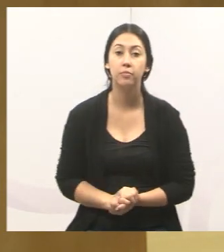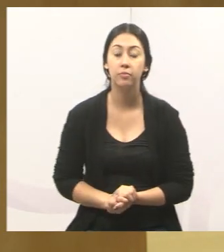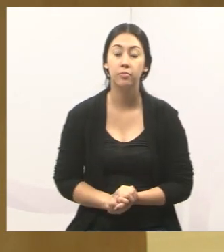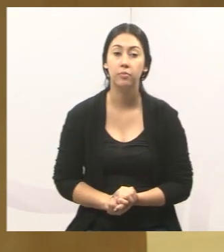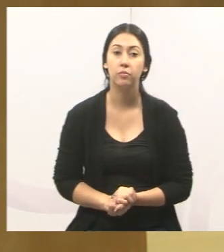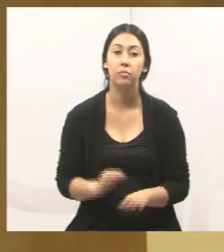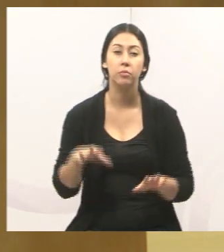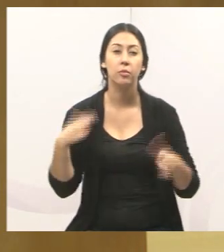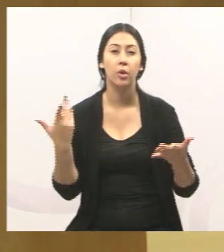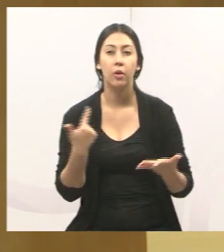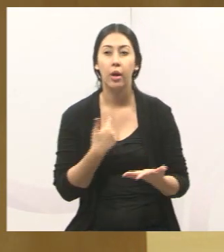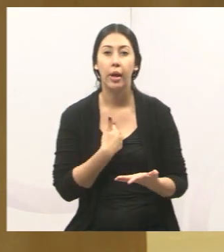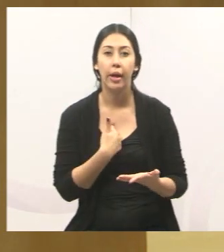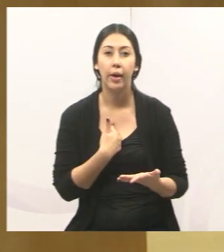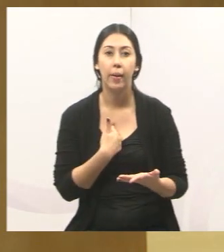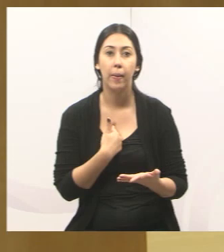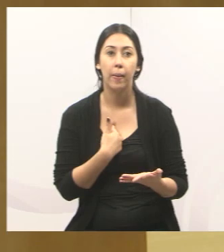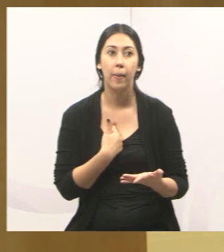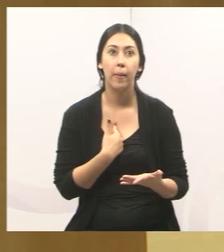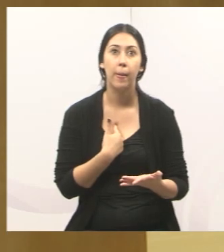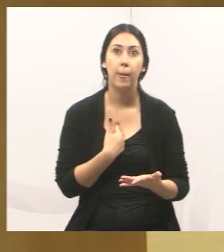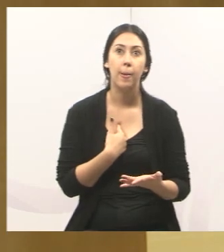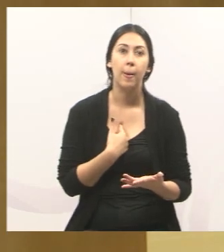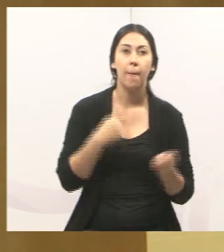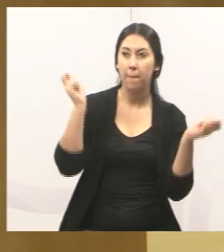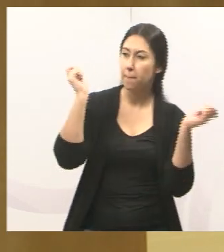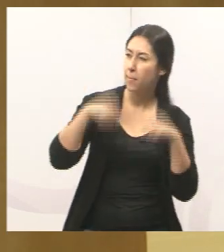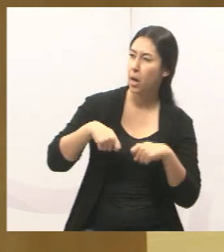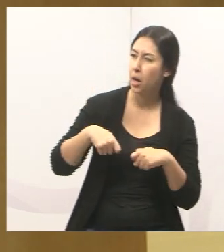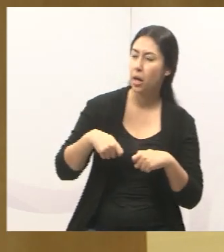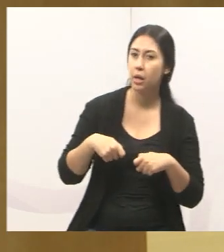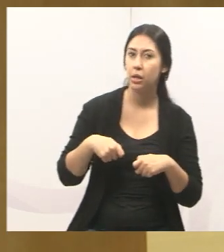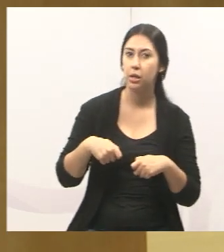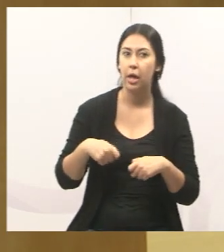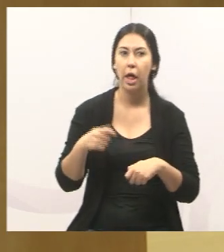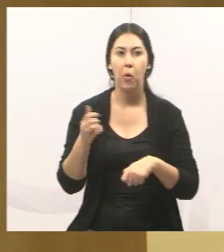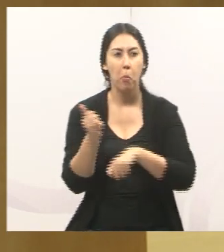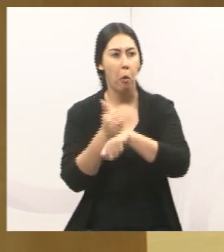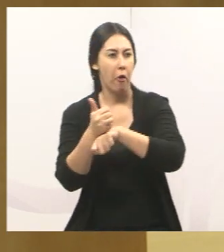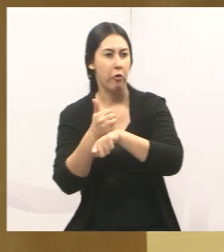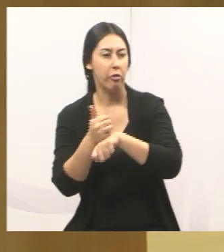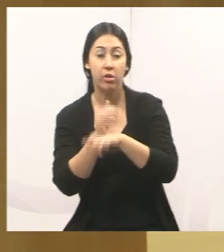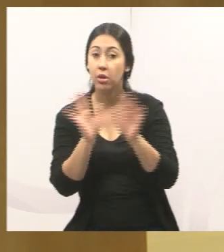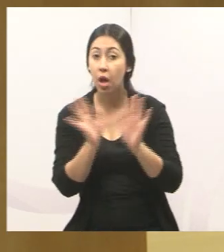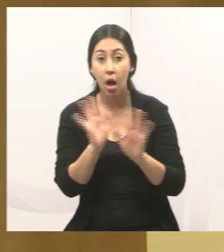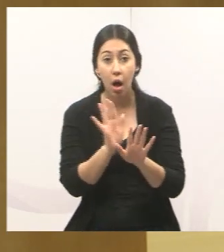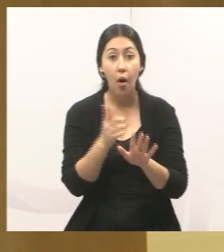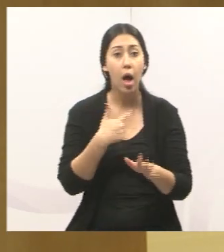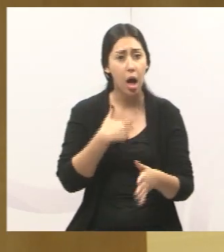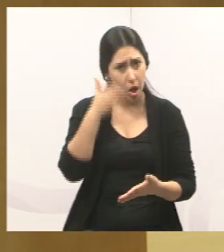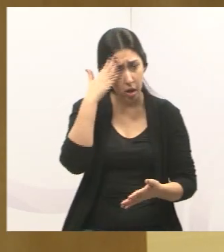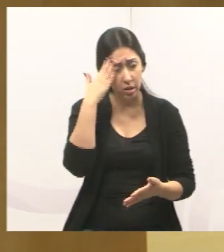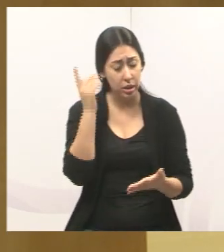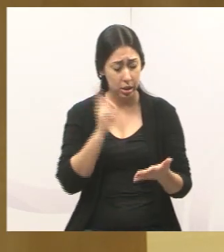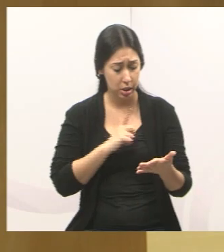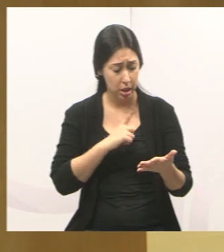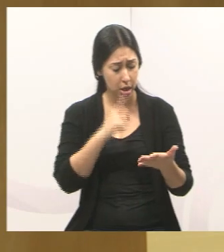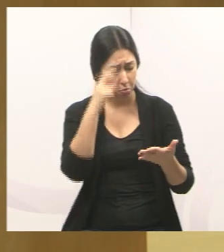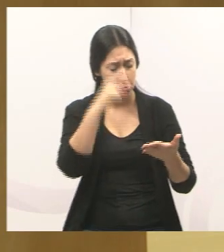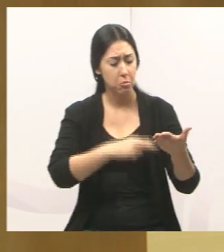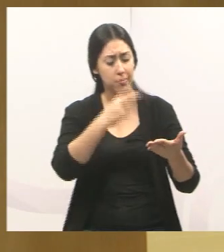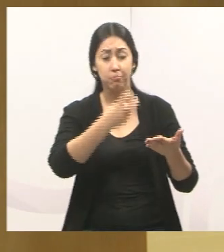Então, não precisa eu ser técnica em contabilidade financeira. Eu já sei que existe essa regra. E aqui temos apontamentos